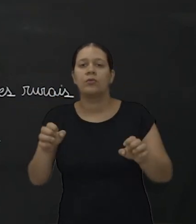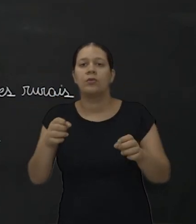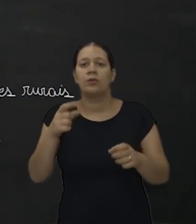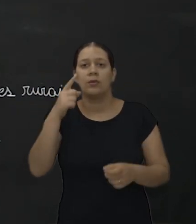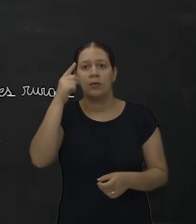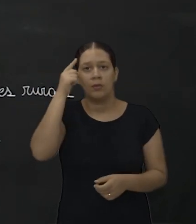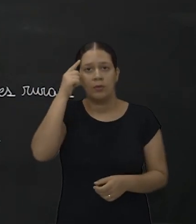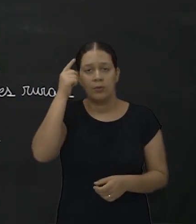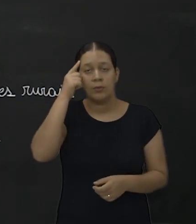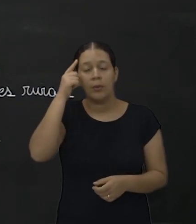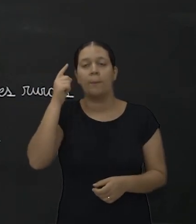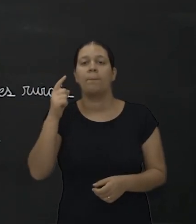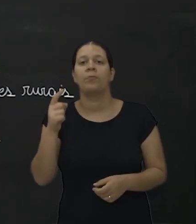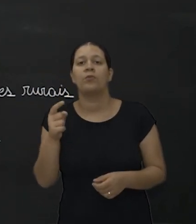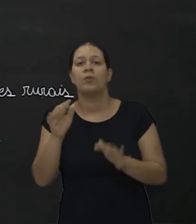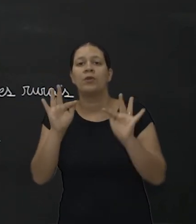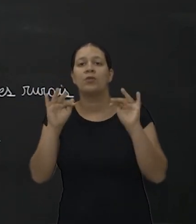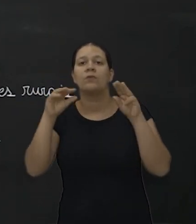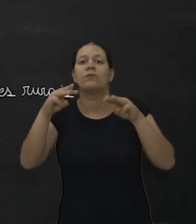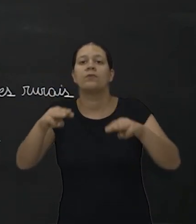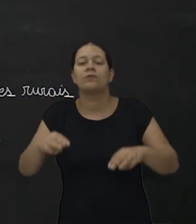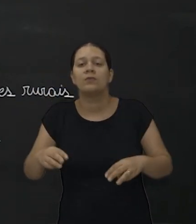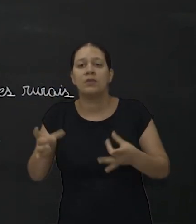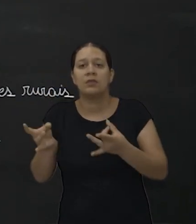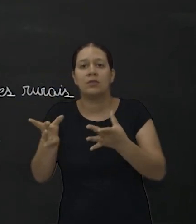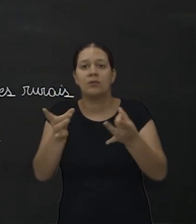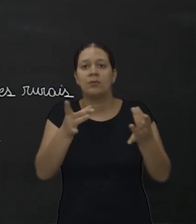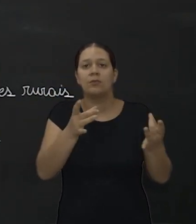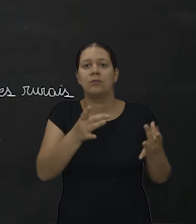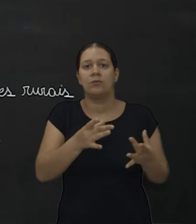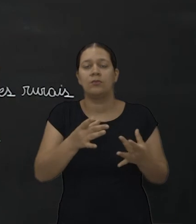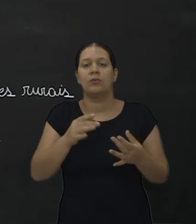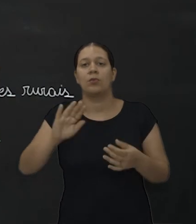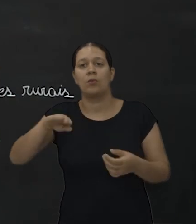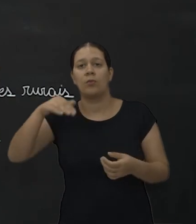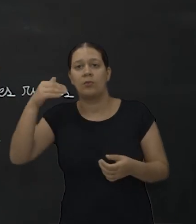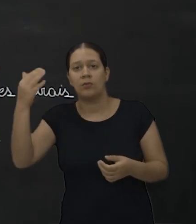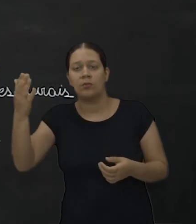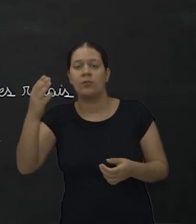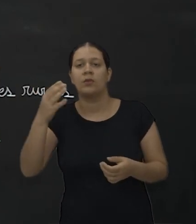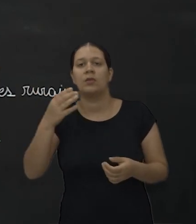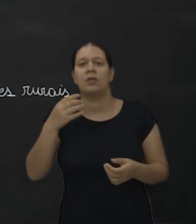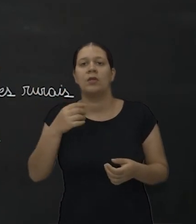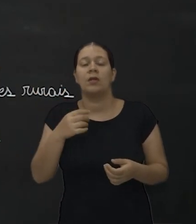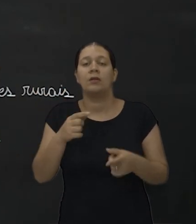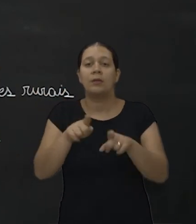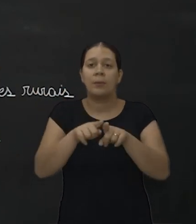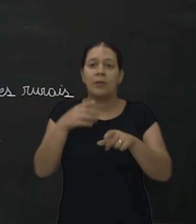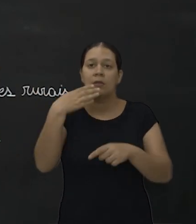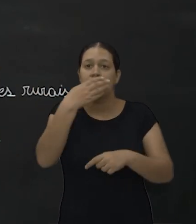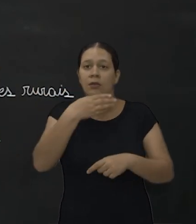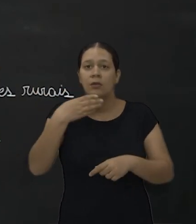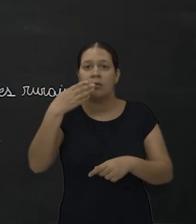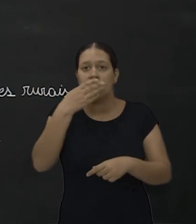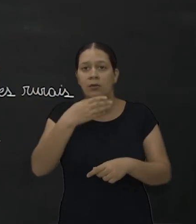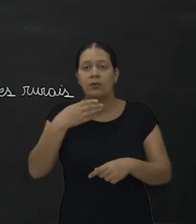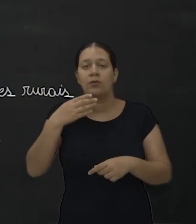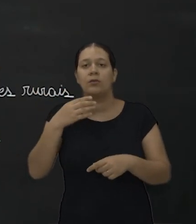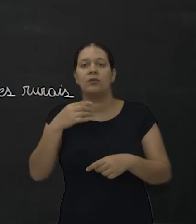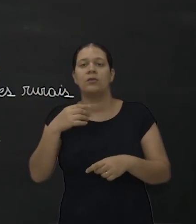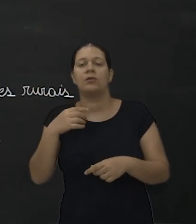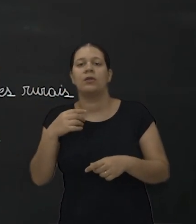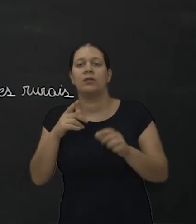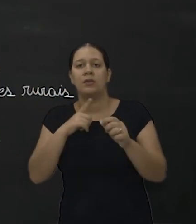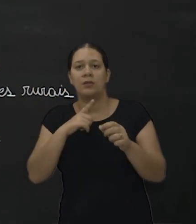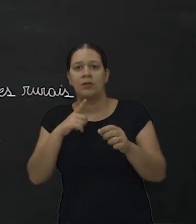fim mercantil, por um fim de comércio, de instalação de uma economia açucareira, que gerou no